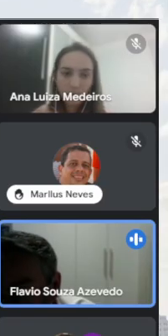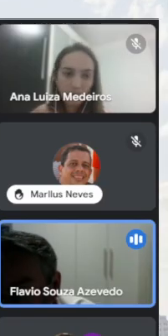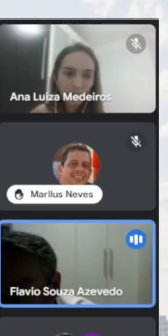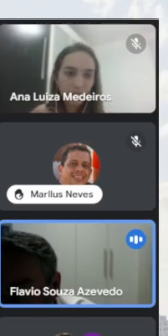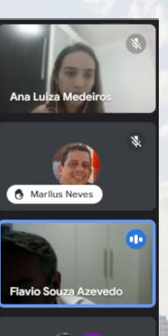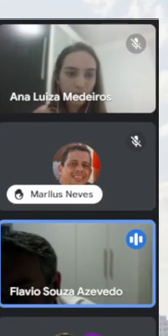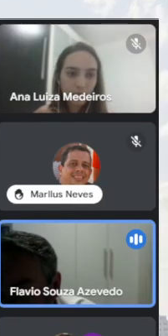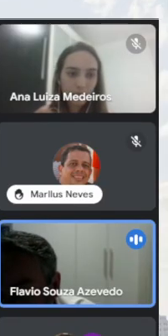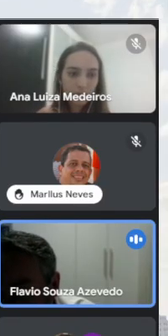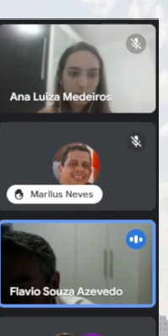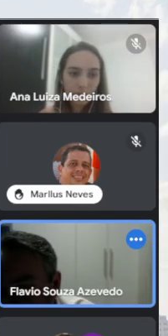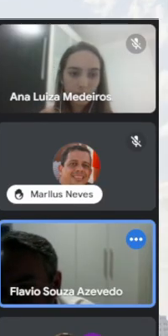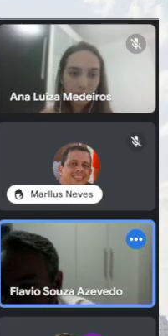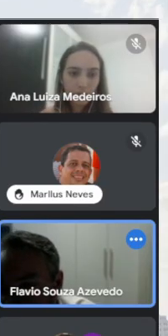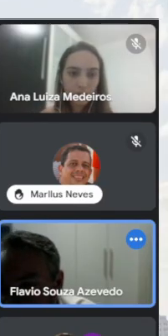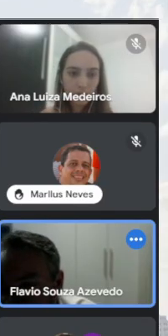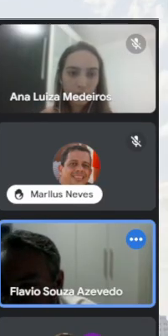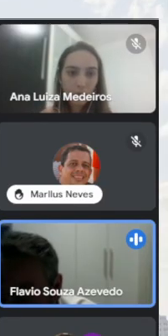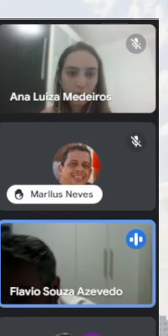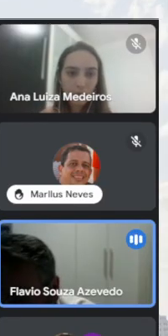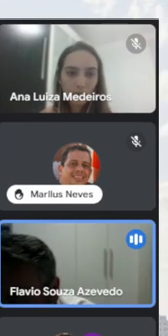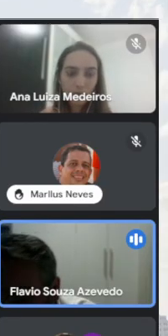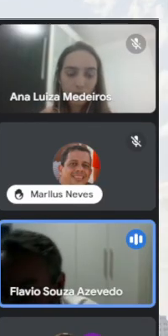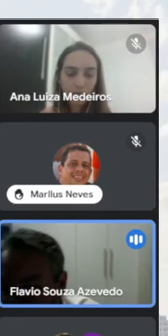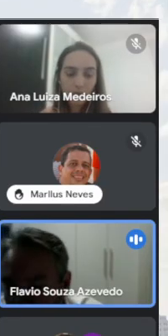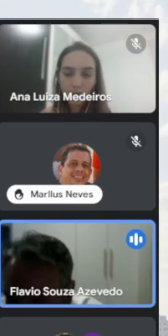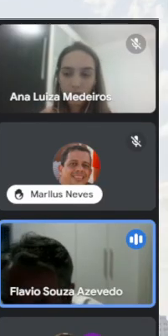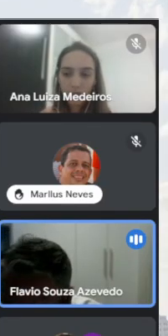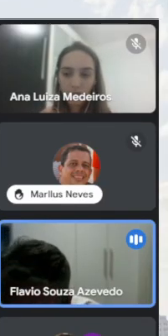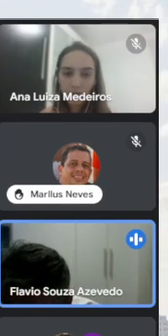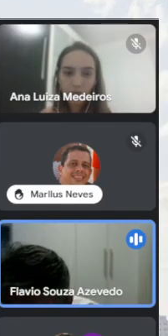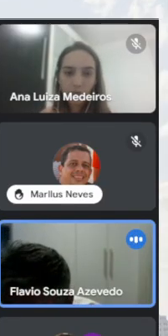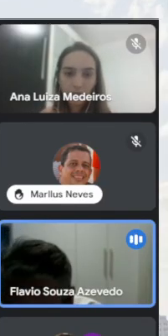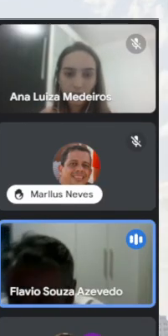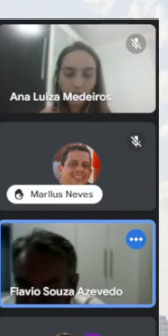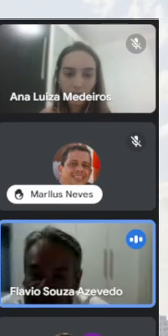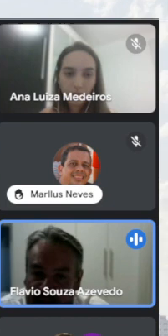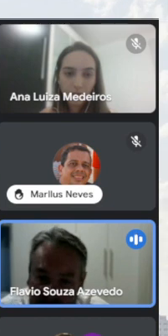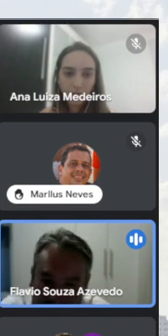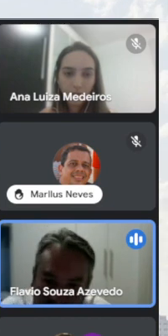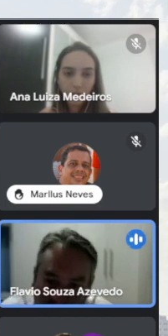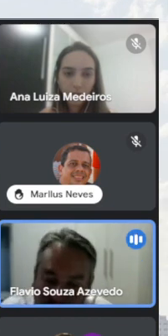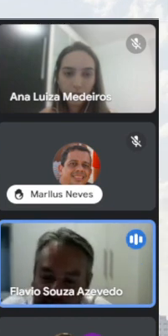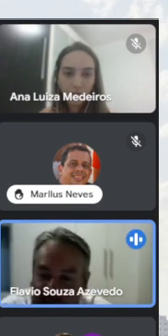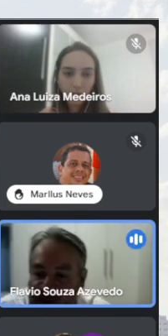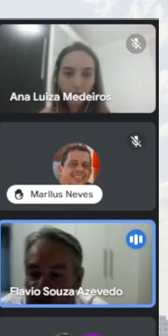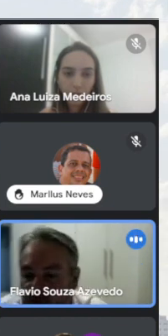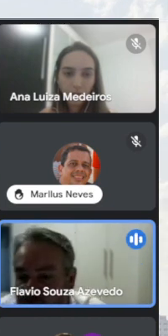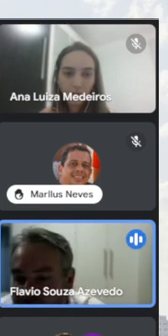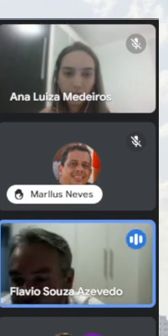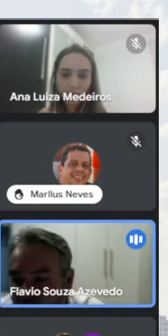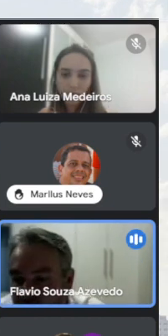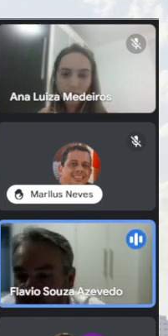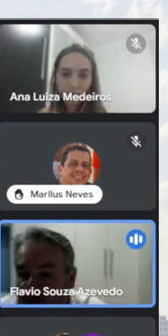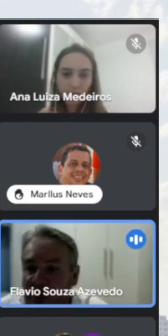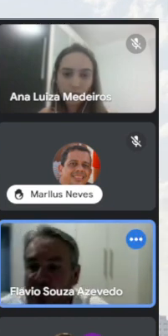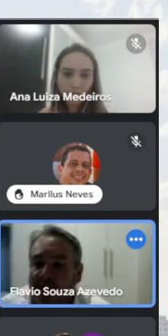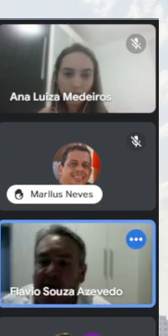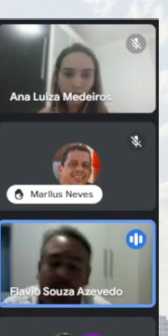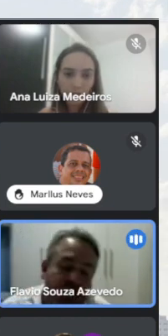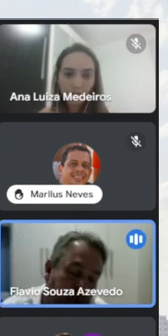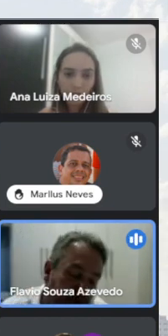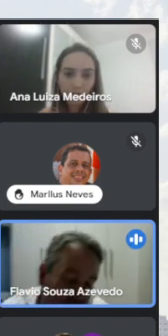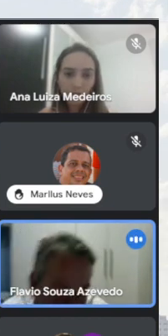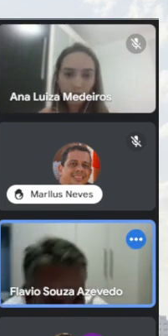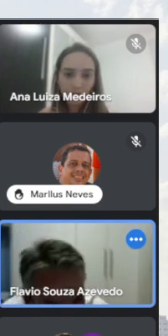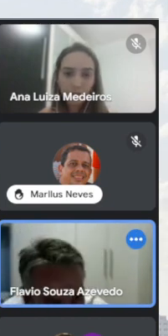eu cheguei lá que eu tirei, em junho. Mas você convencendo as pessoas que precisa daquilo, você vê aí um colchão jogado